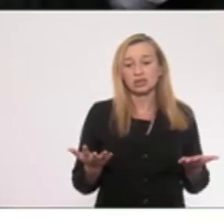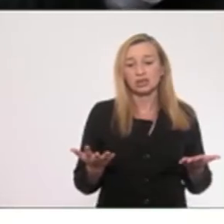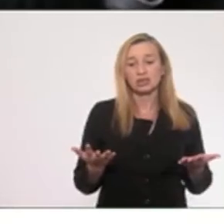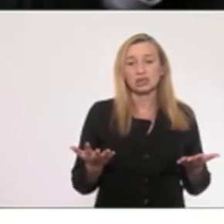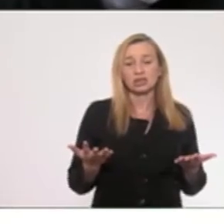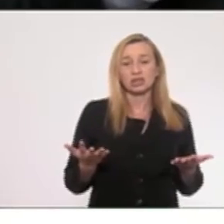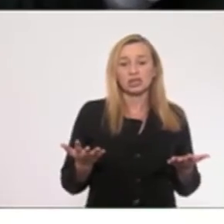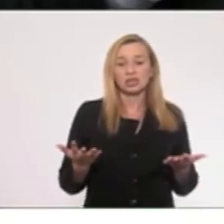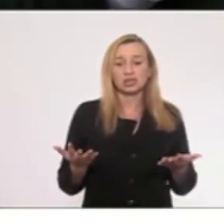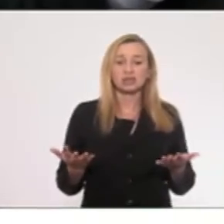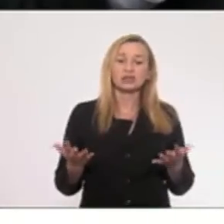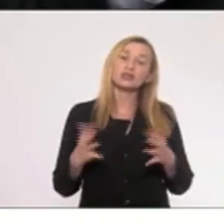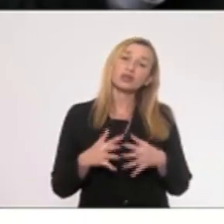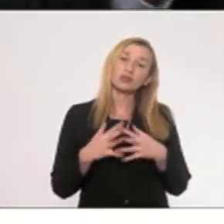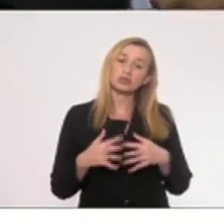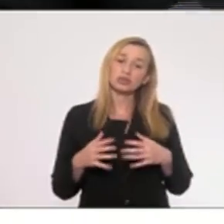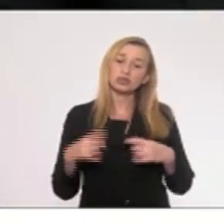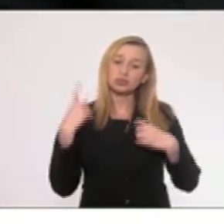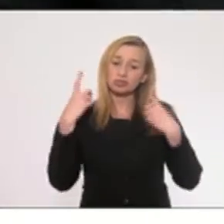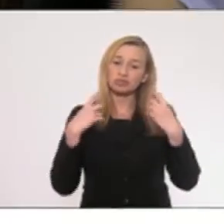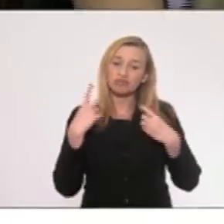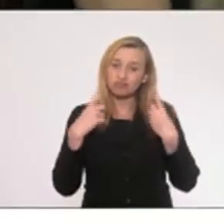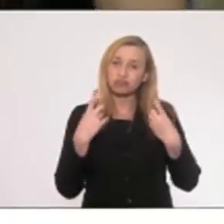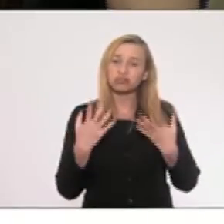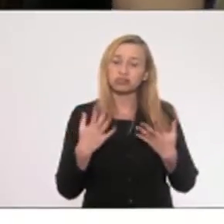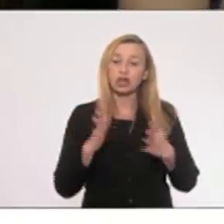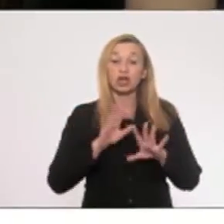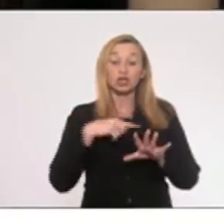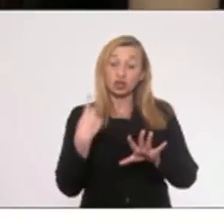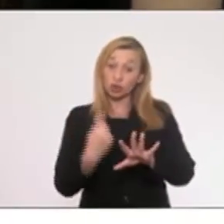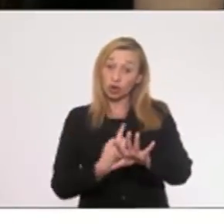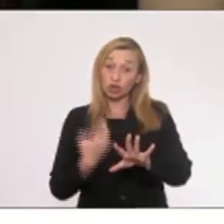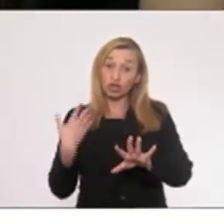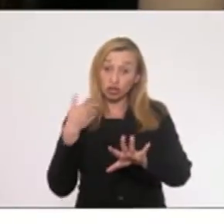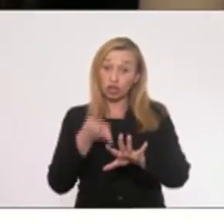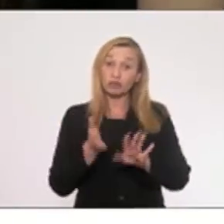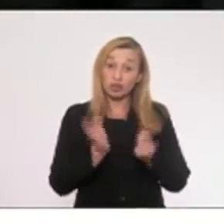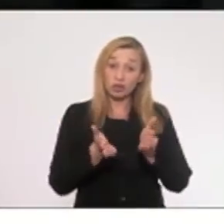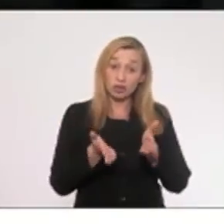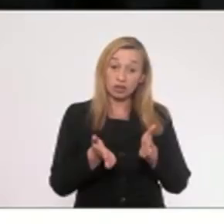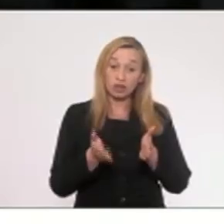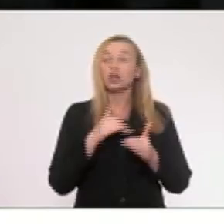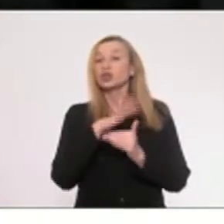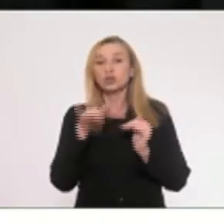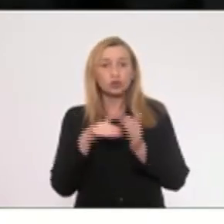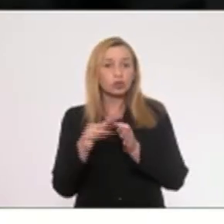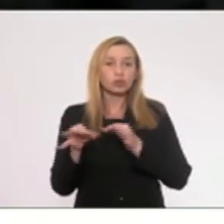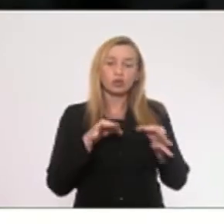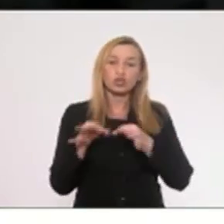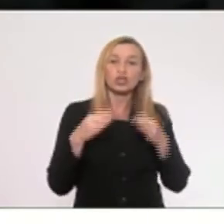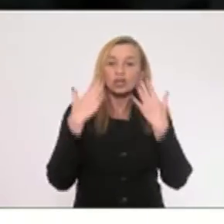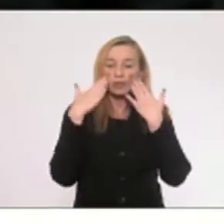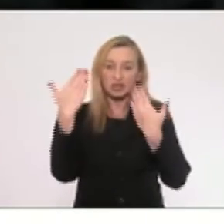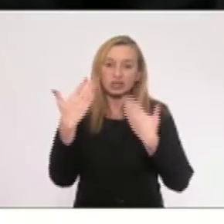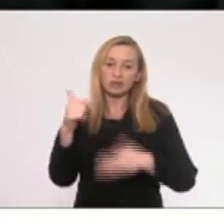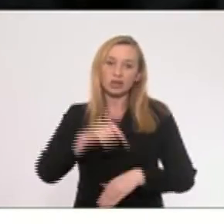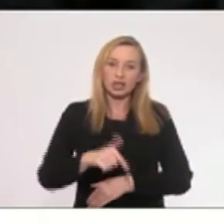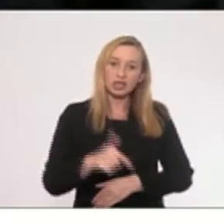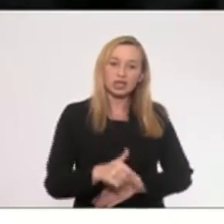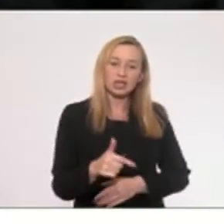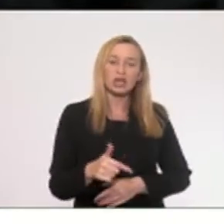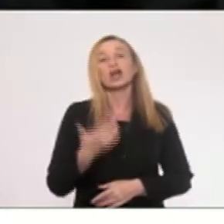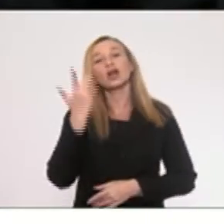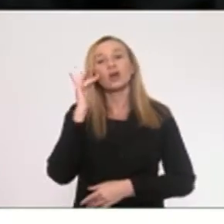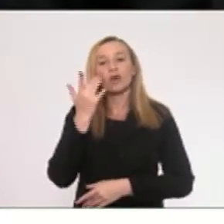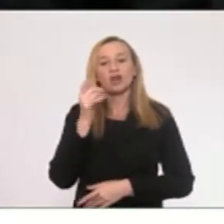trabalhou... Nós chegamos com a agora. questão da dívida ativa. Nós chegamos então, agora... Quando a gente apresenta aqui, a gente não apresenta com... Eu